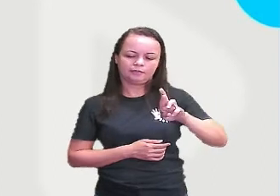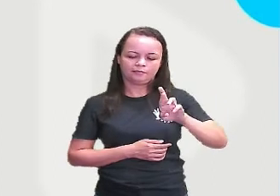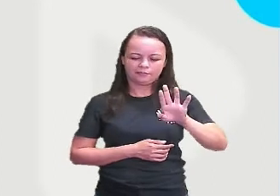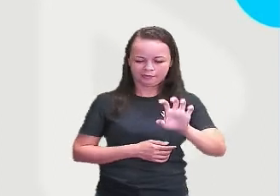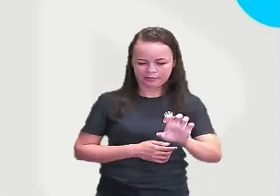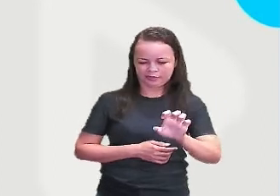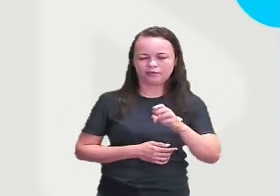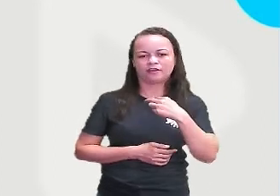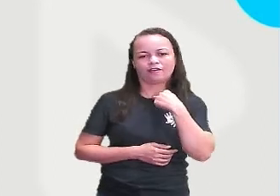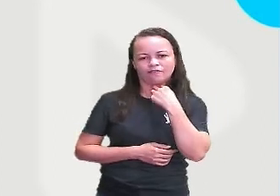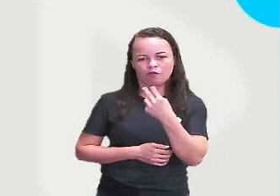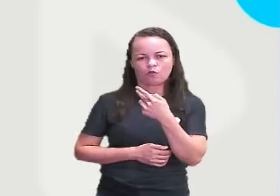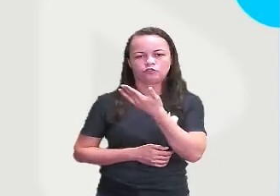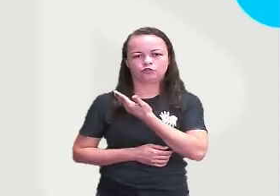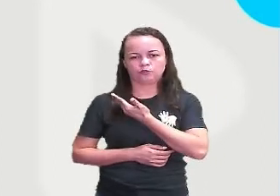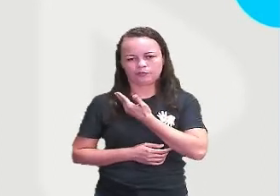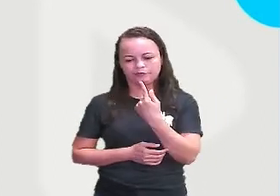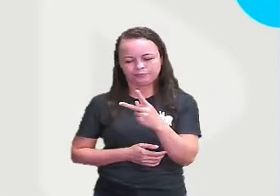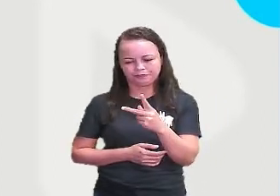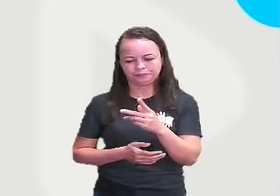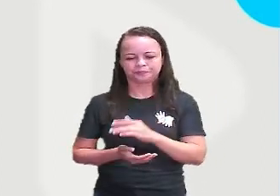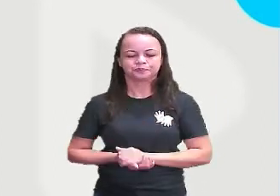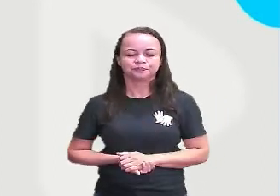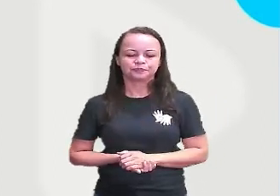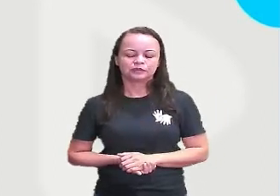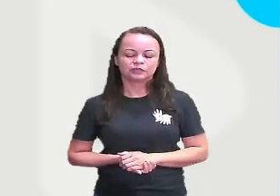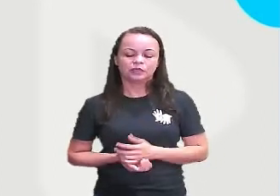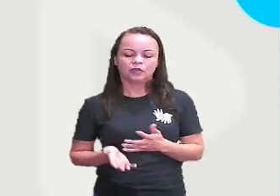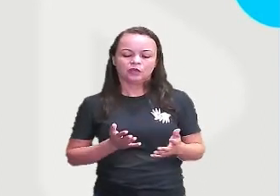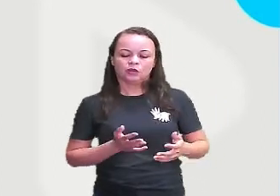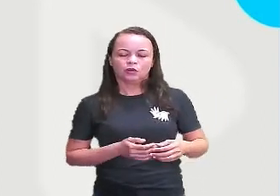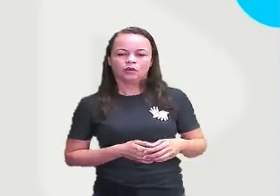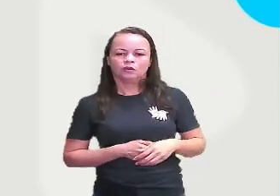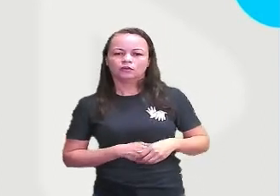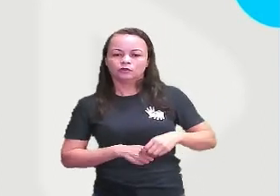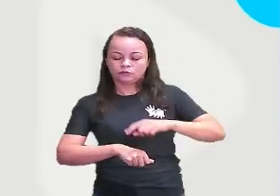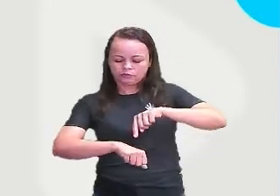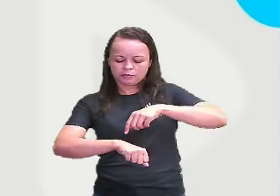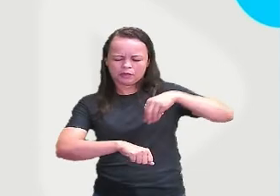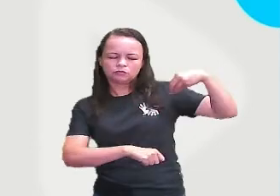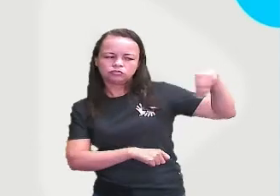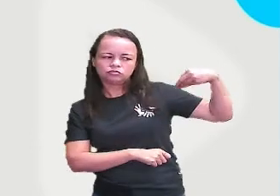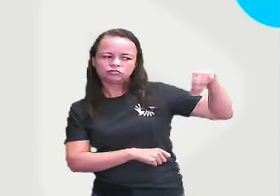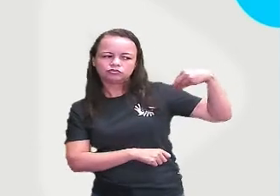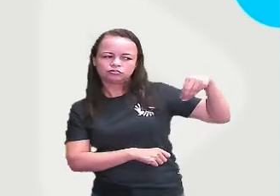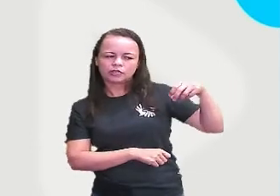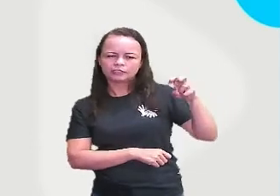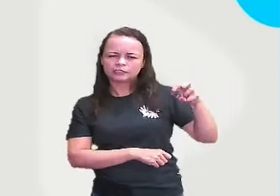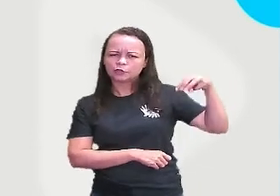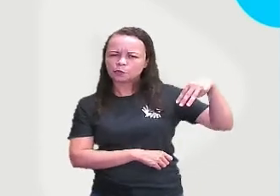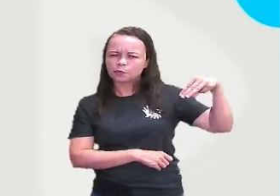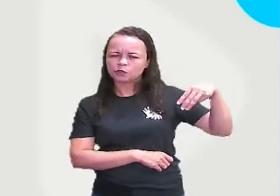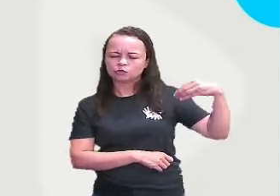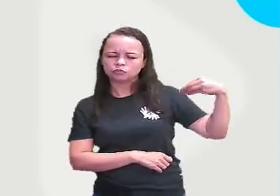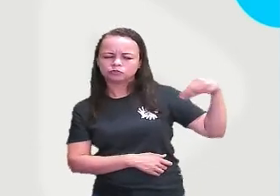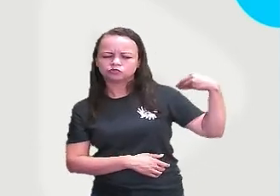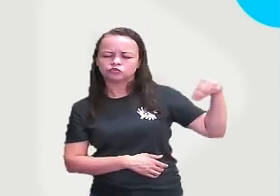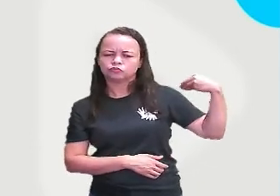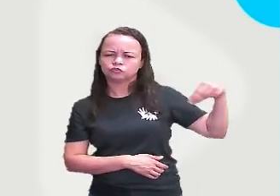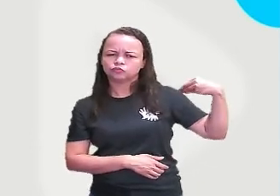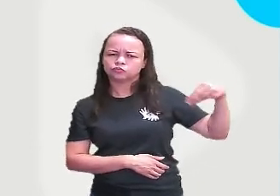tá certo? O despertador tocou por 5 minutos sem parar. Olha aí, está falando de tempo,